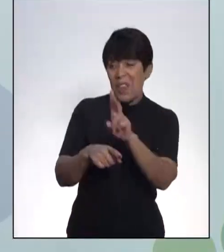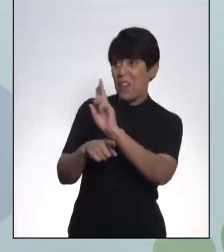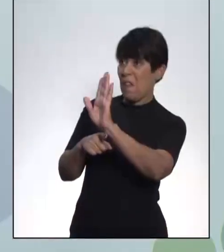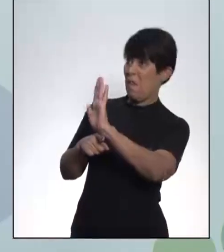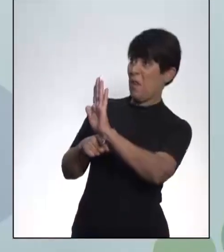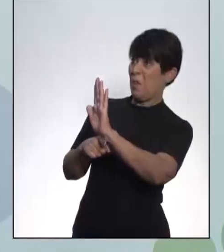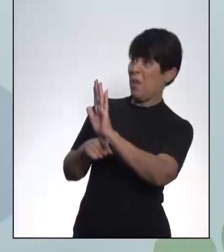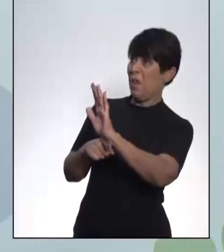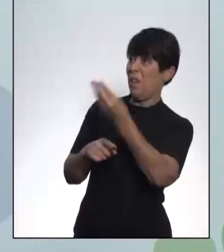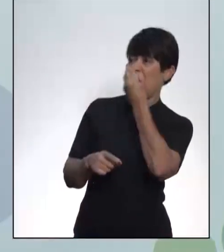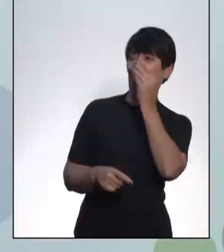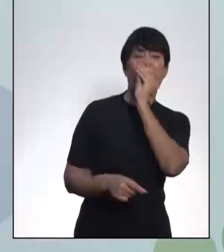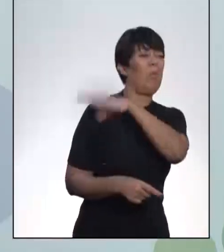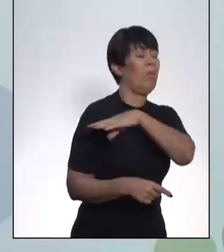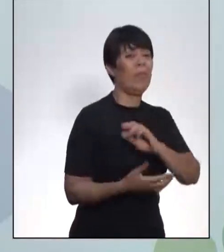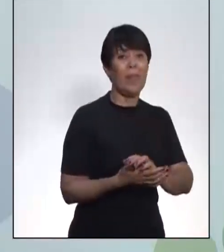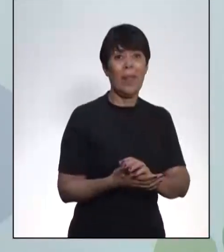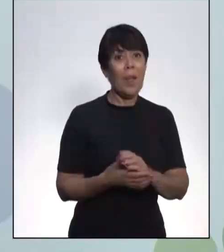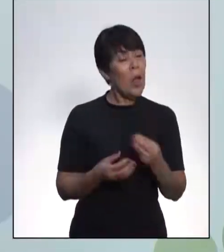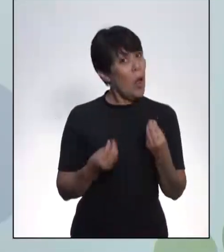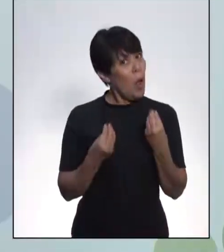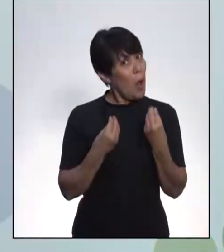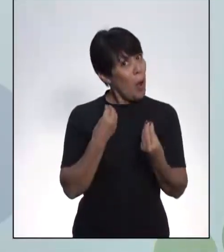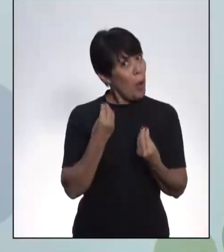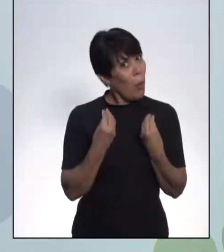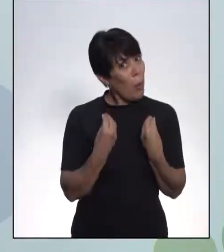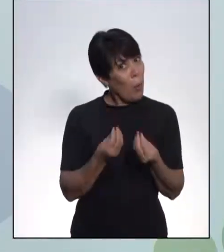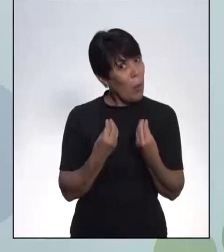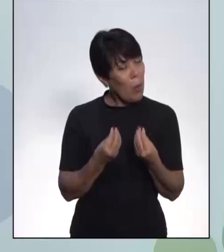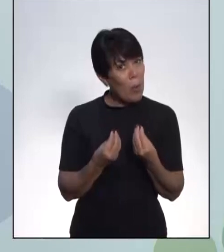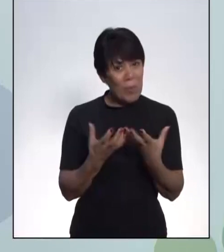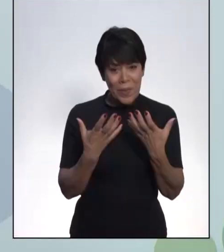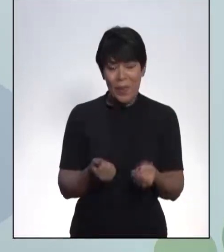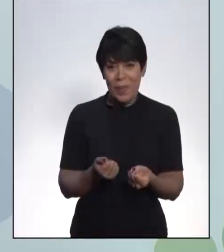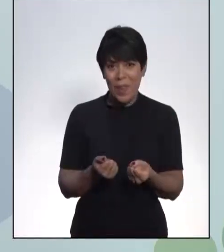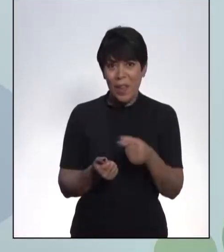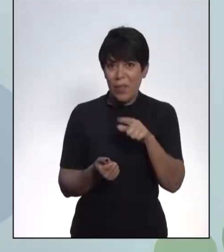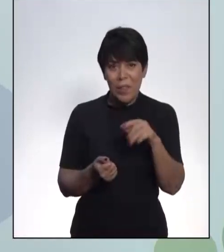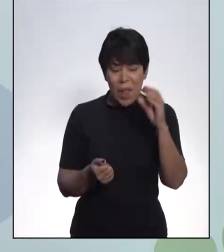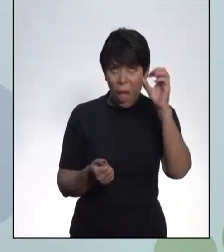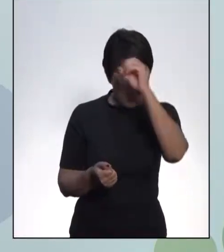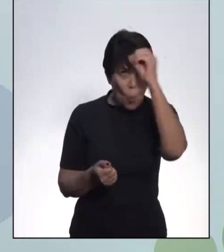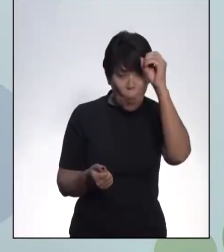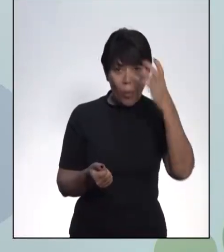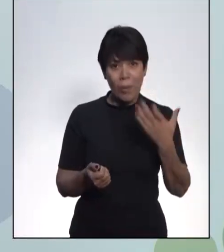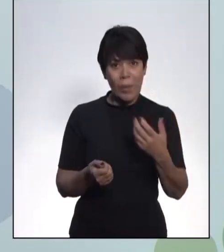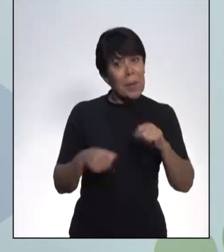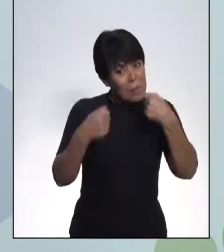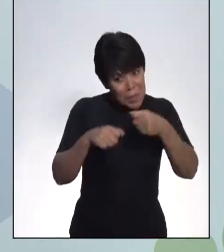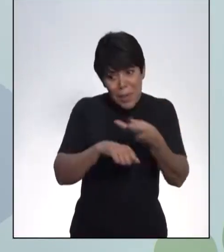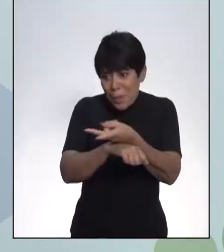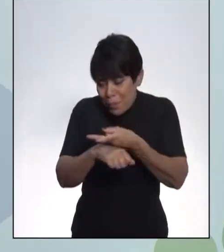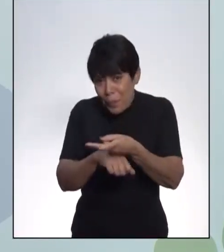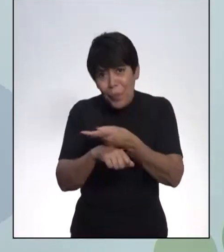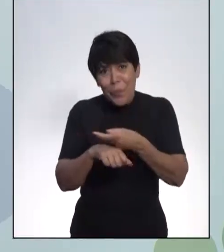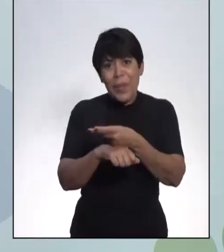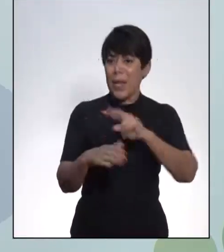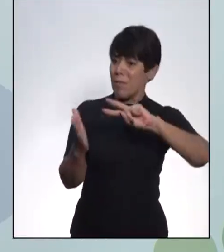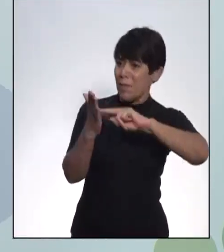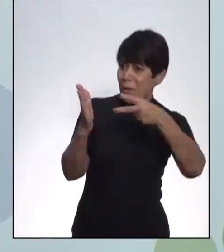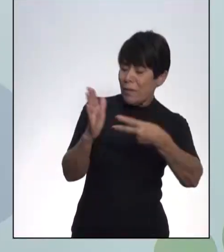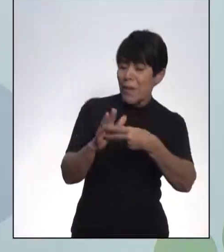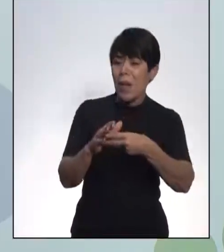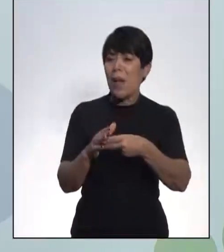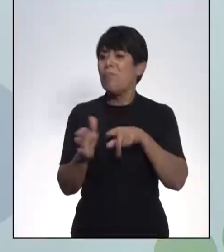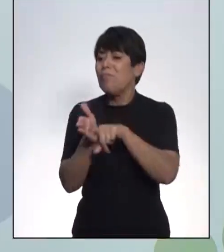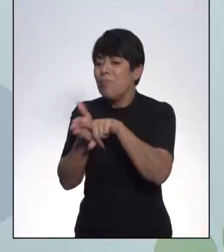entende, você vira as costas. Como é que você aceita que um ser humano fez uma coisa que você não entende? Tem que ir atrás, tem que ir atrás. Olha quantos